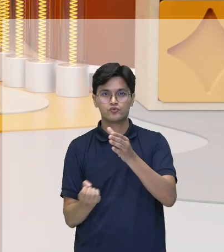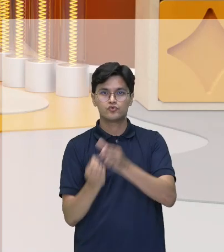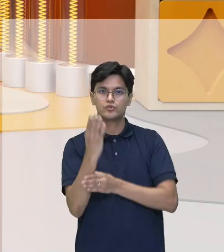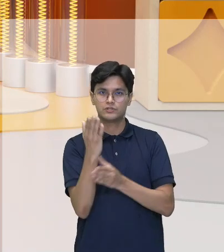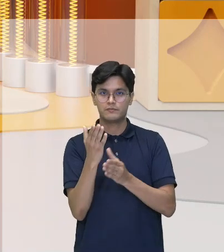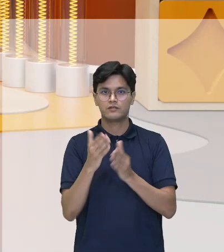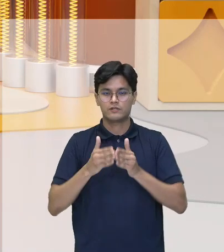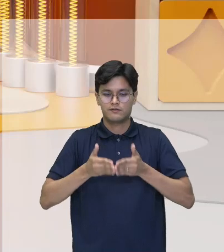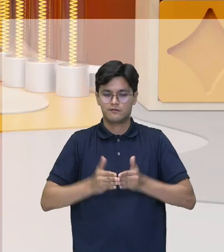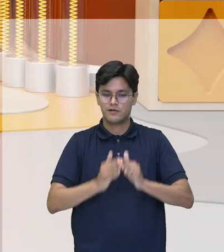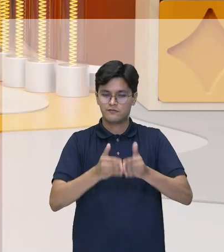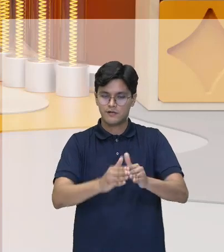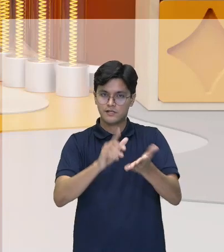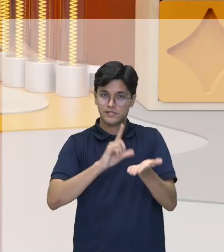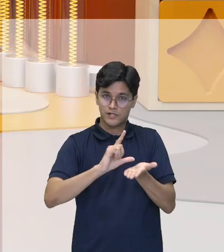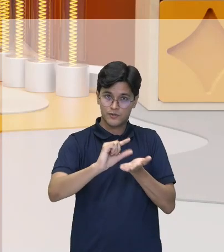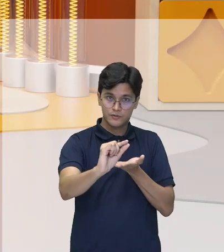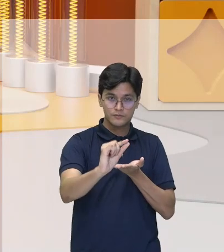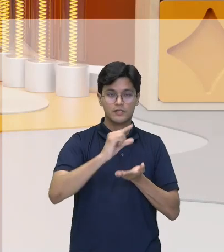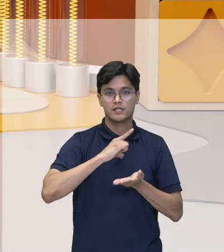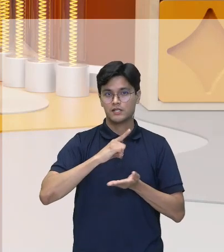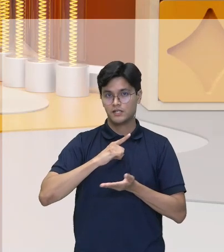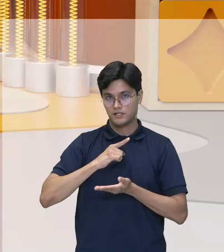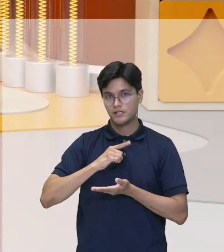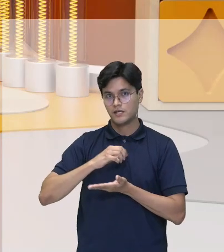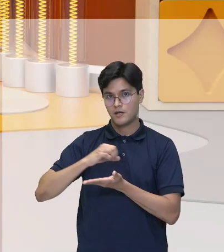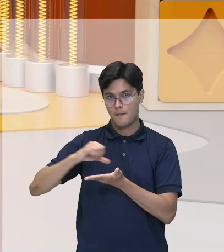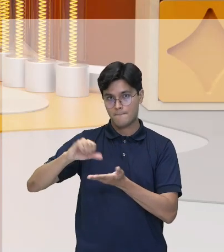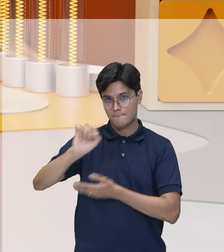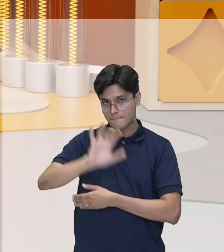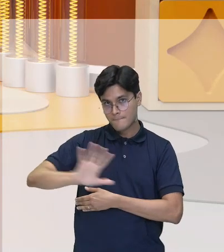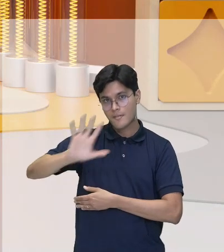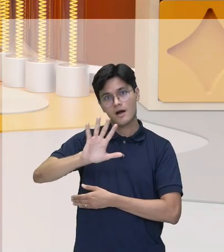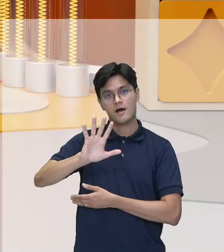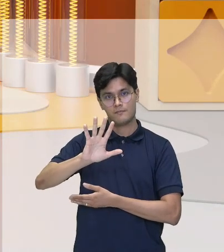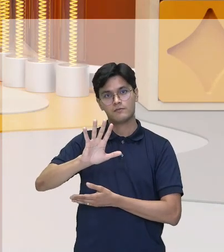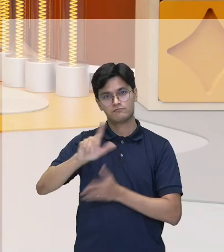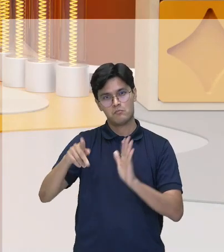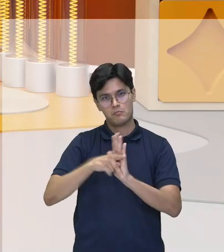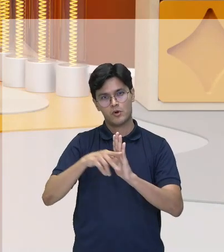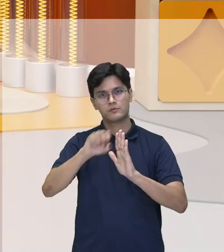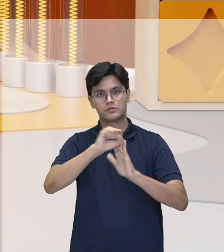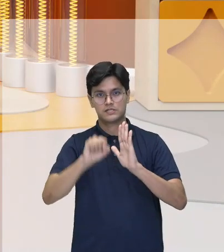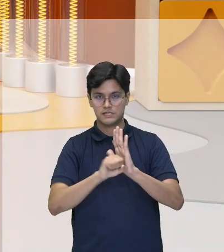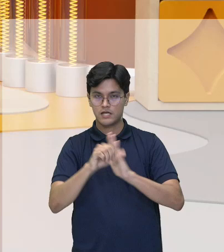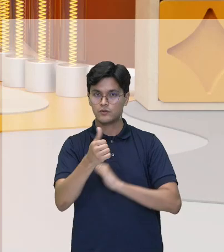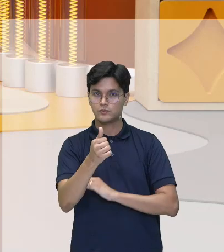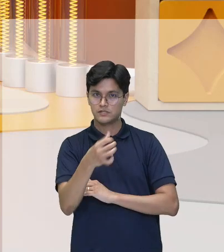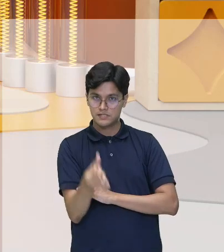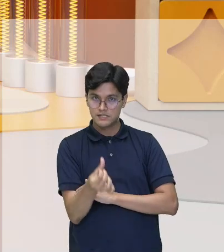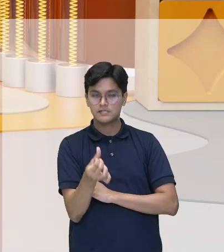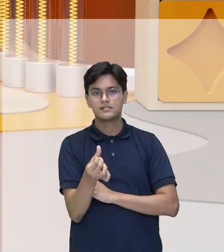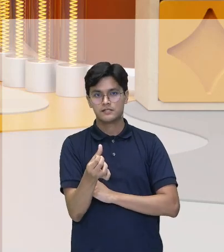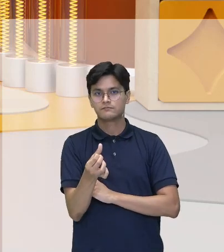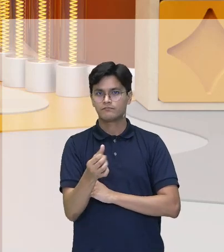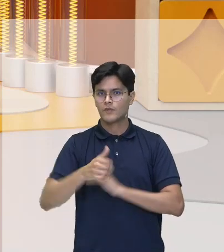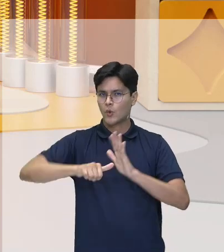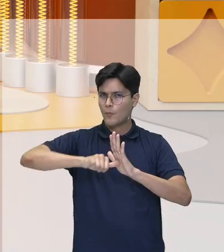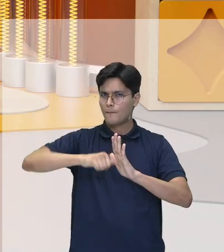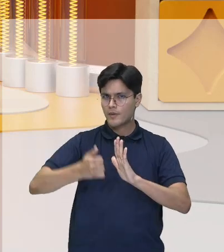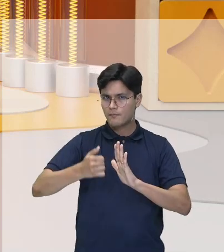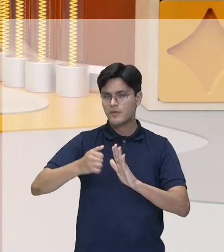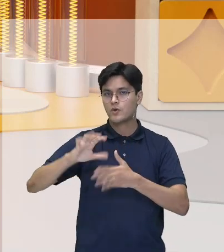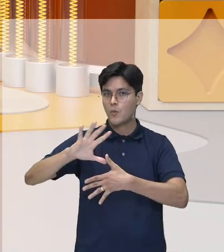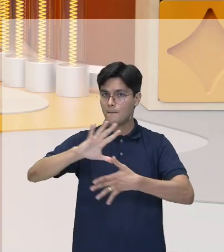moeda, um conjunto de leis específicos, um tipo de língua. Então, isso facilitaria a vida da